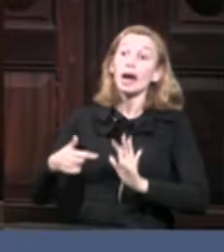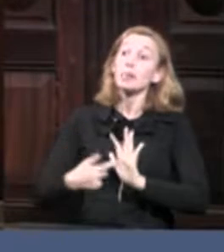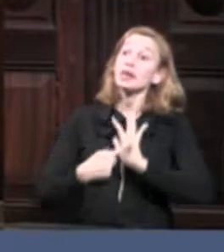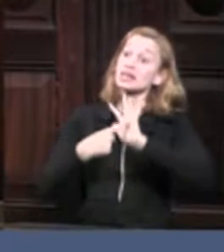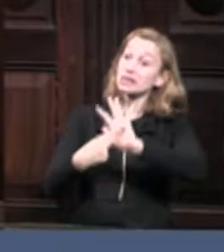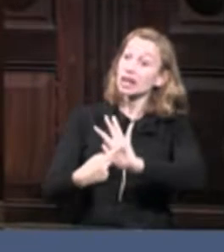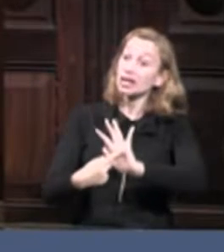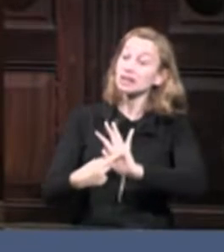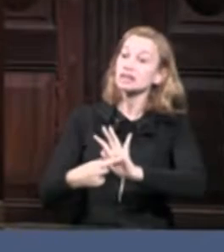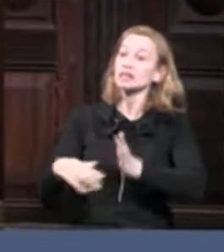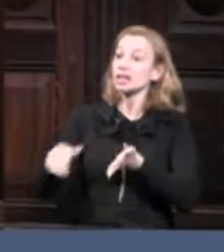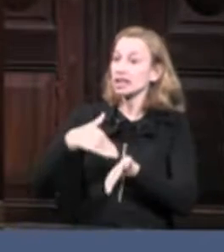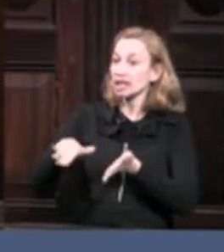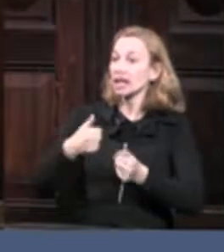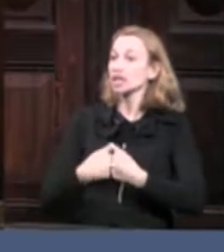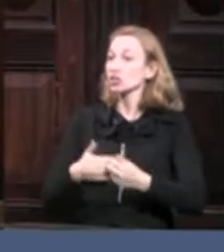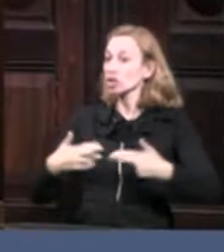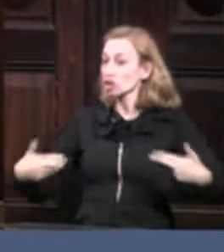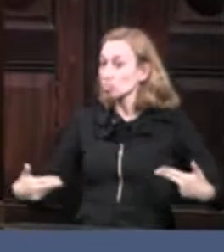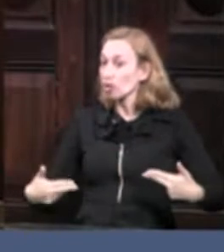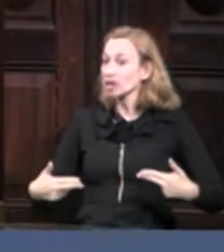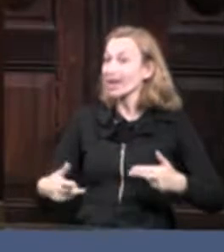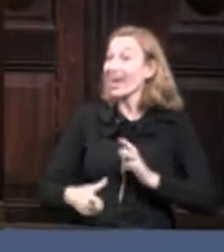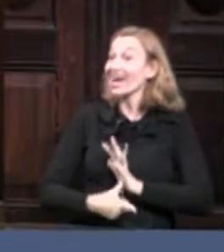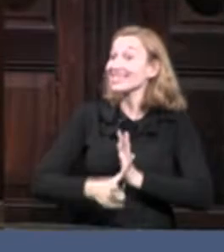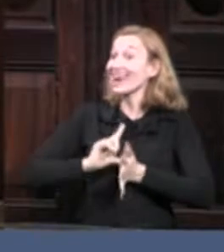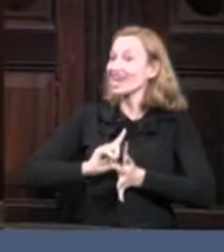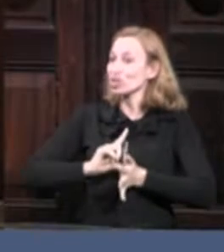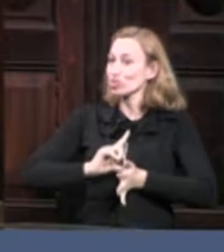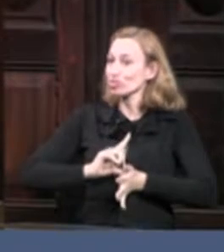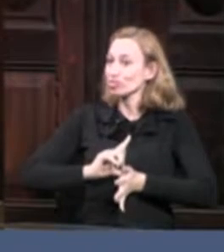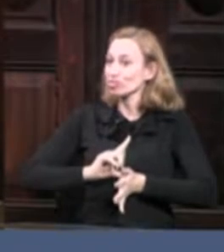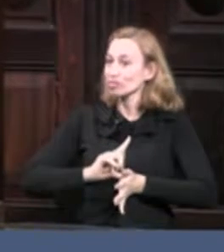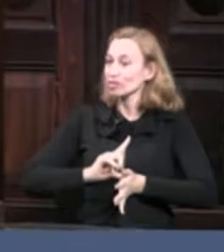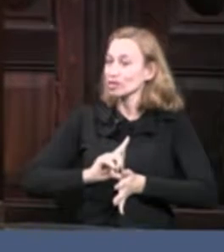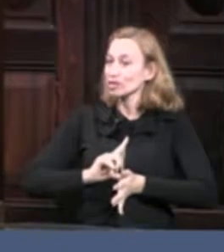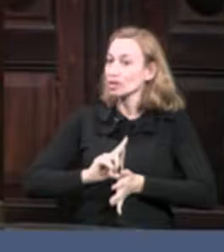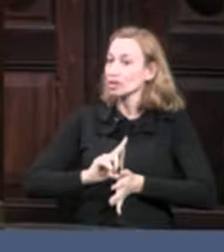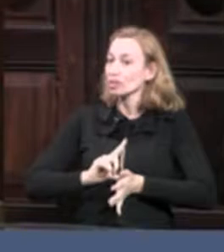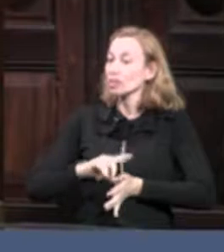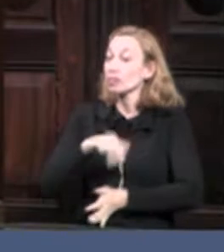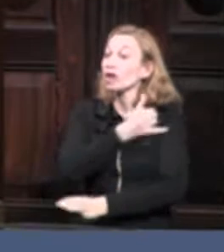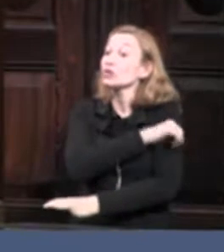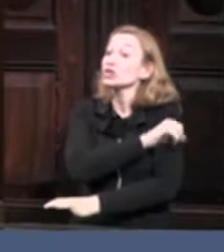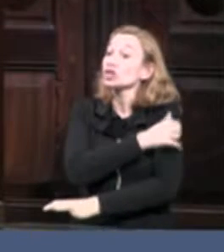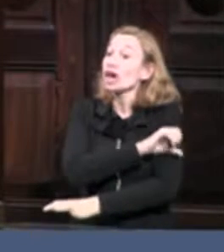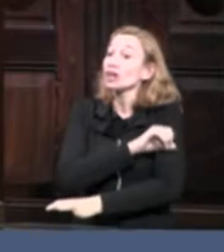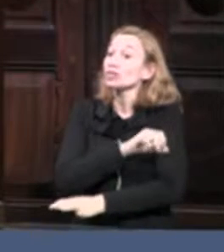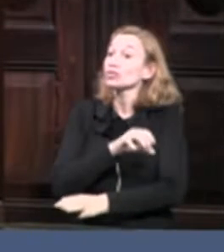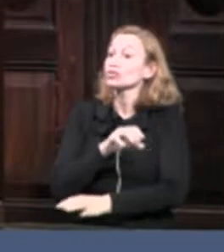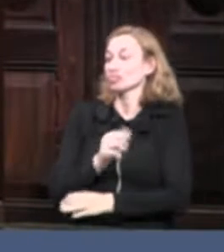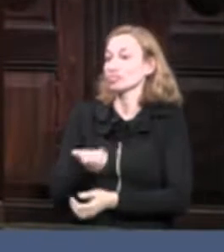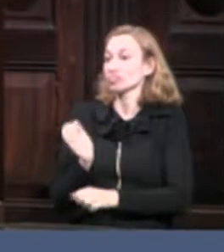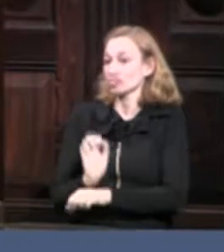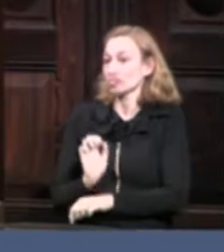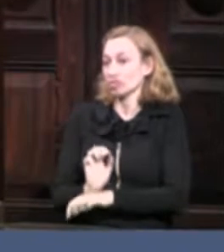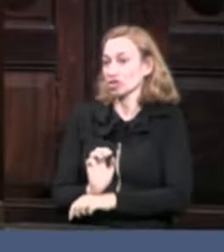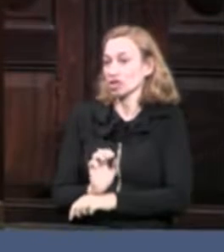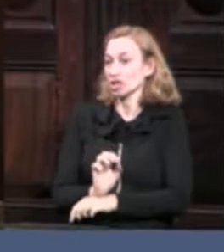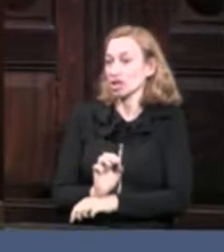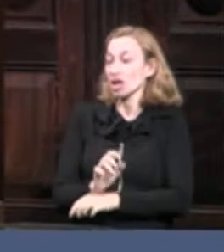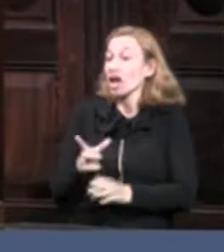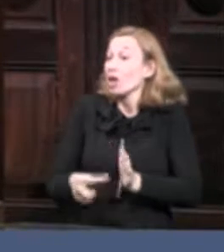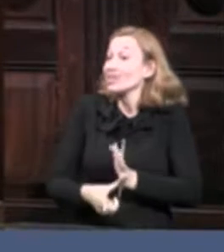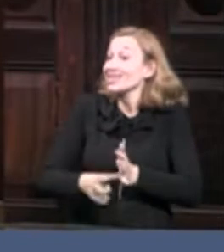um atraso para a mobilidade urbana do estado do Rio de Janeiro. É um atraso porque não prevê nenhuma